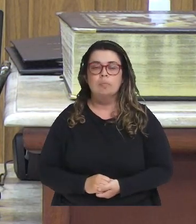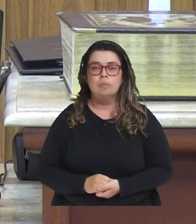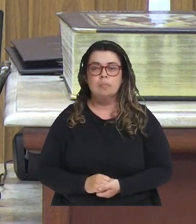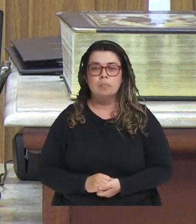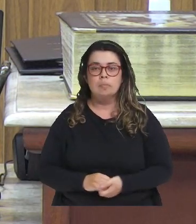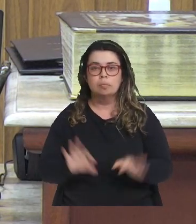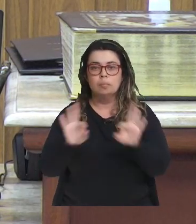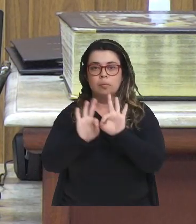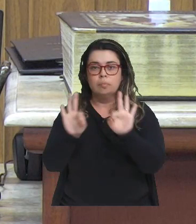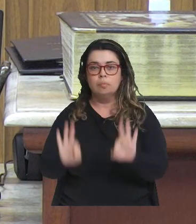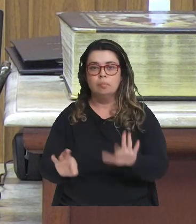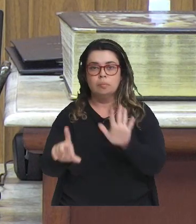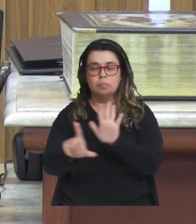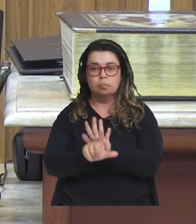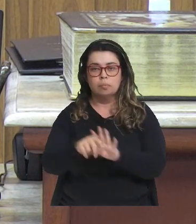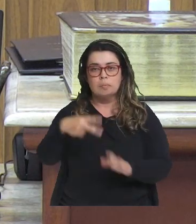nº